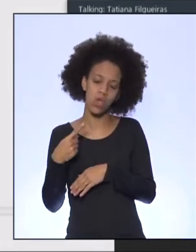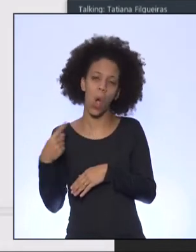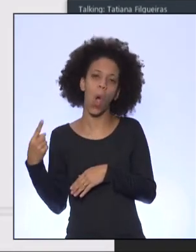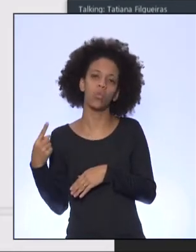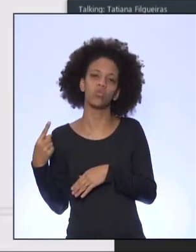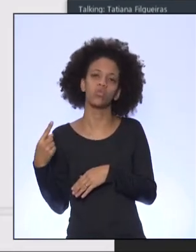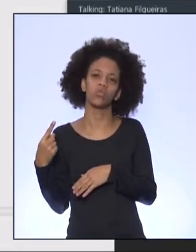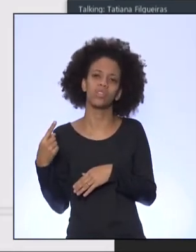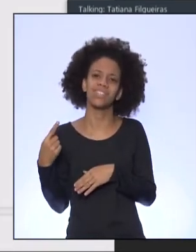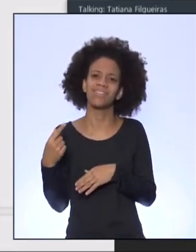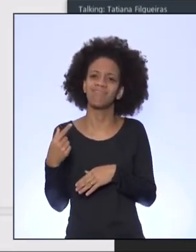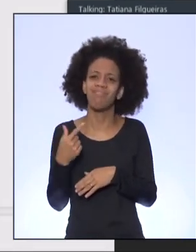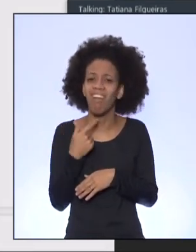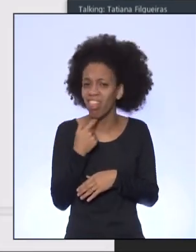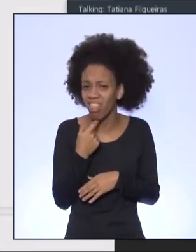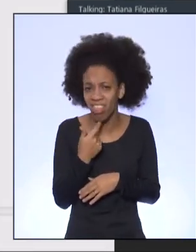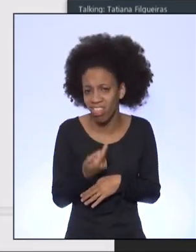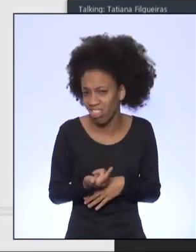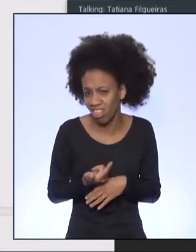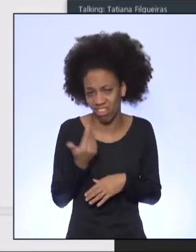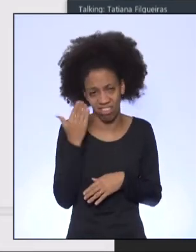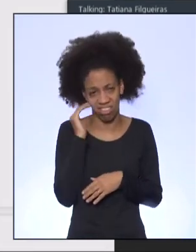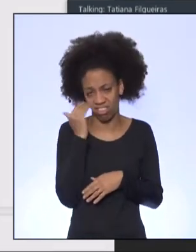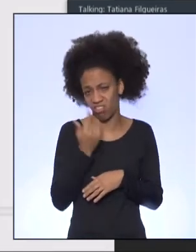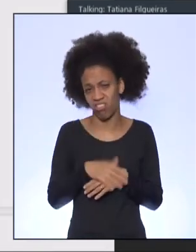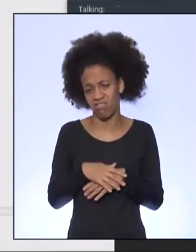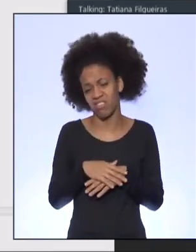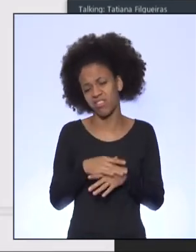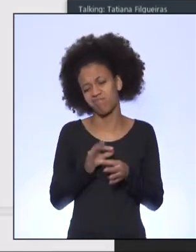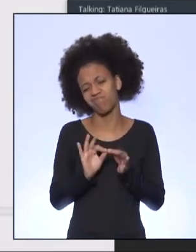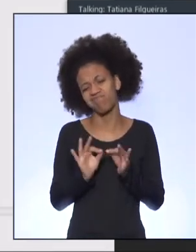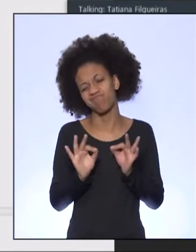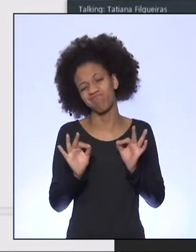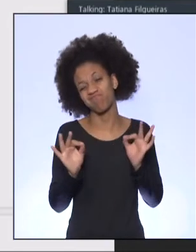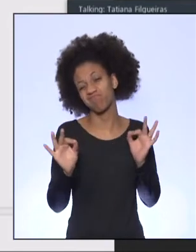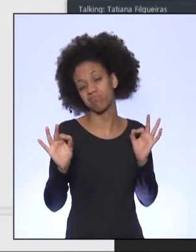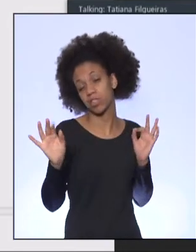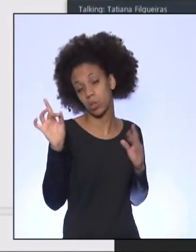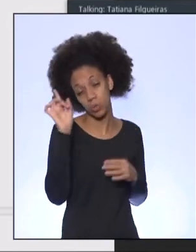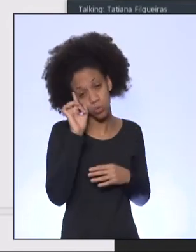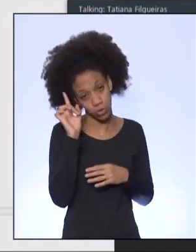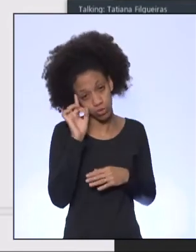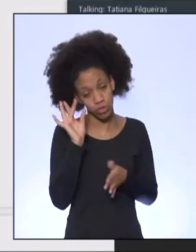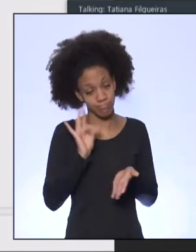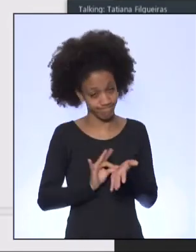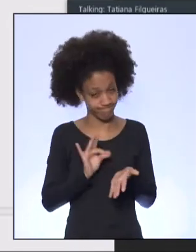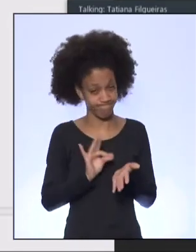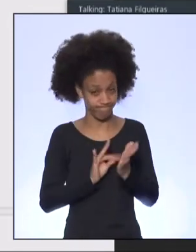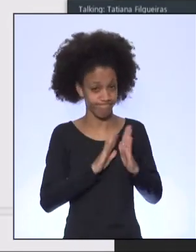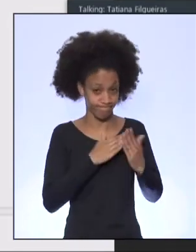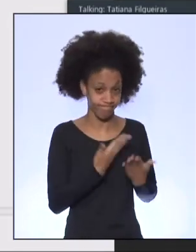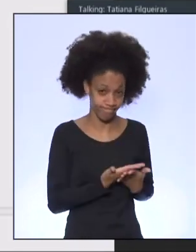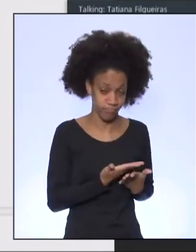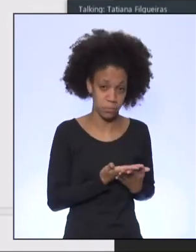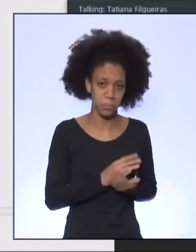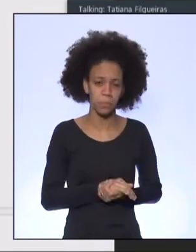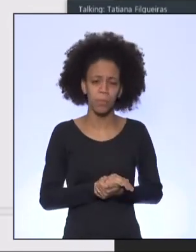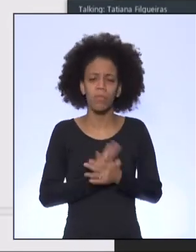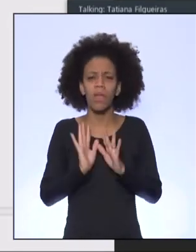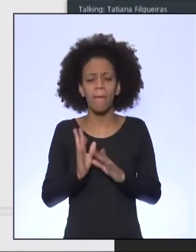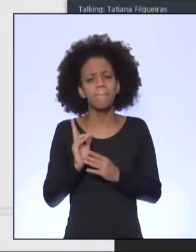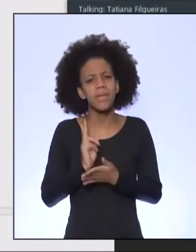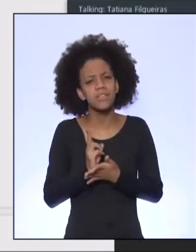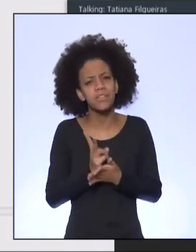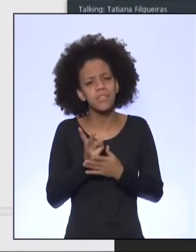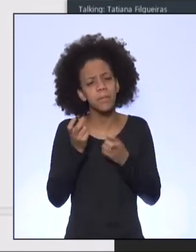ninguém entendeu que isso era importante, ainda estava muito longe do dia a dia, né, da escola. Então, sempre que a gente está